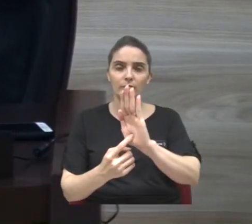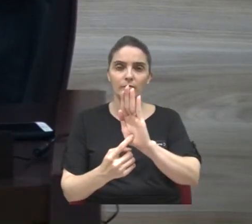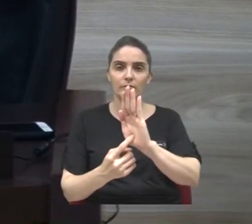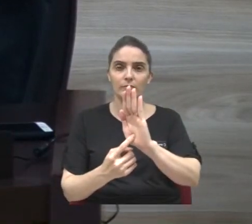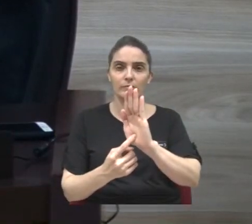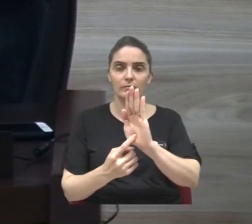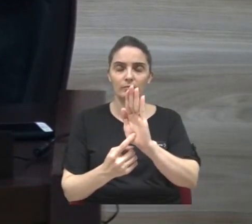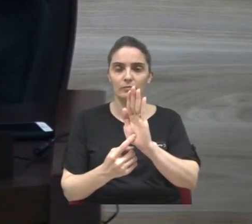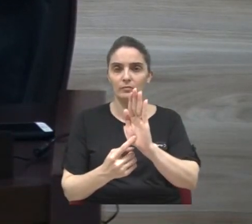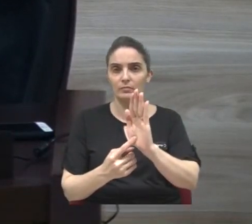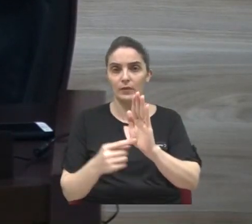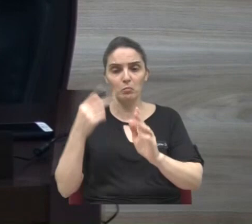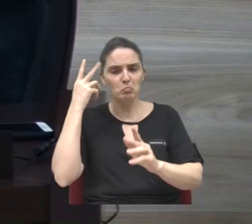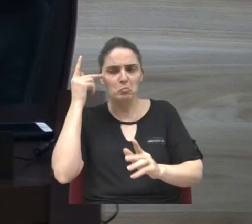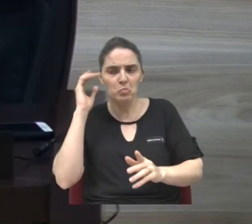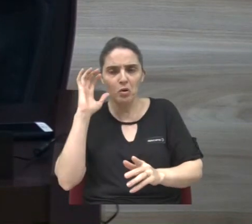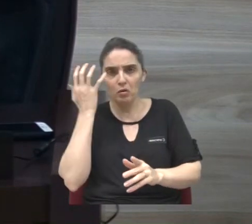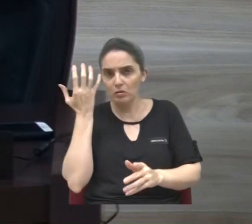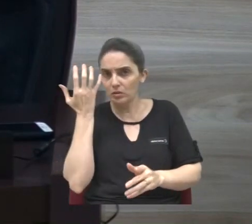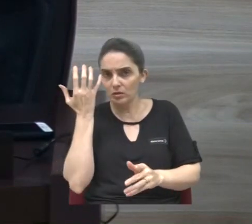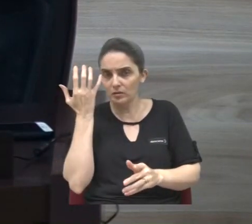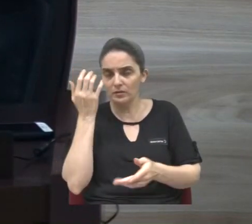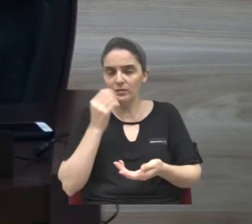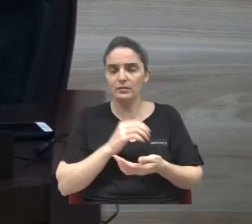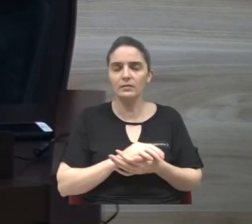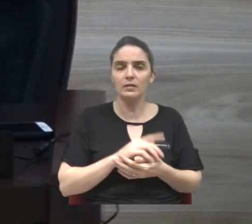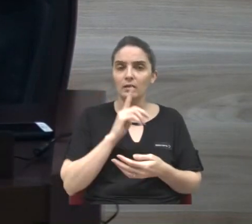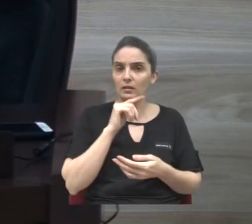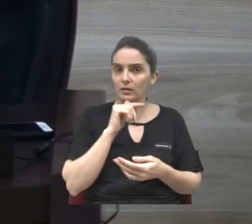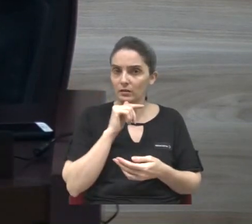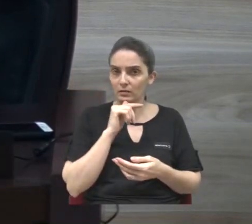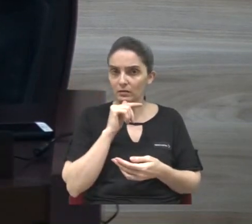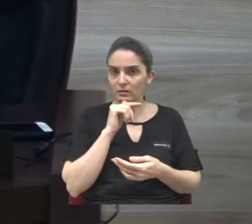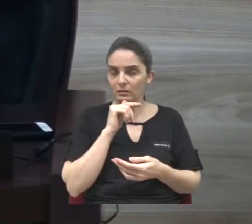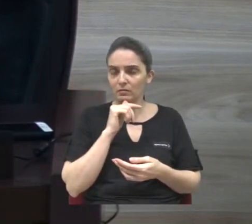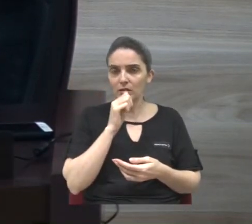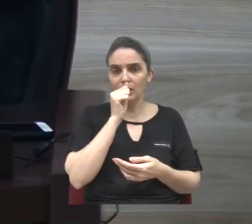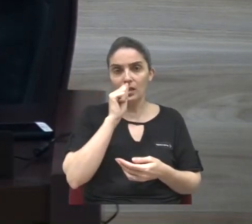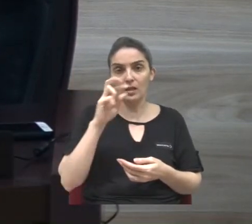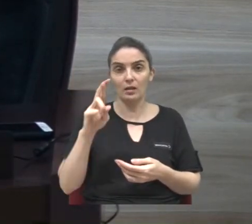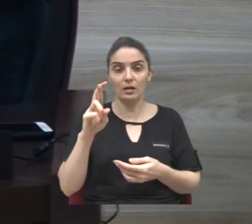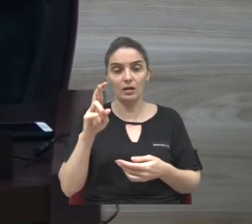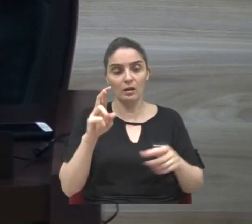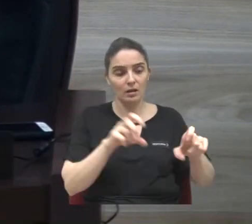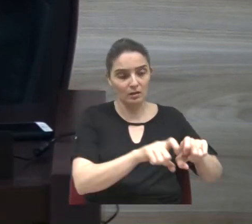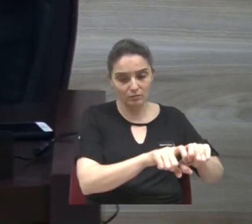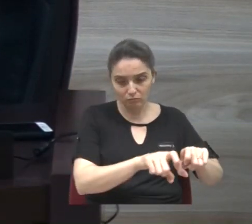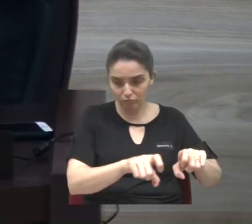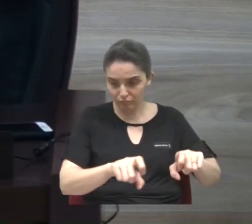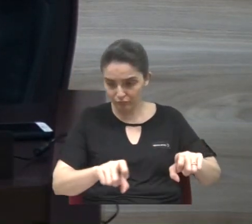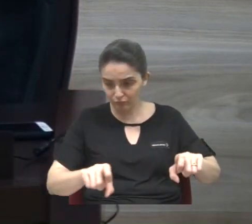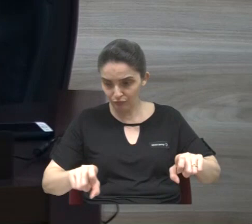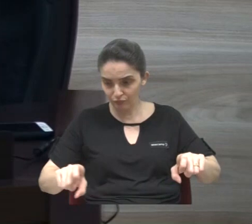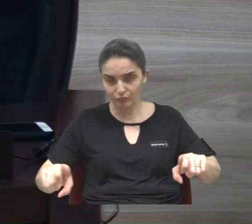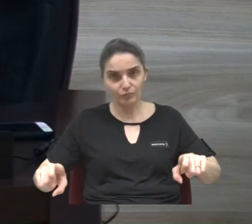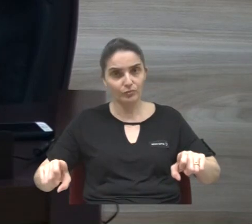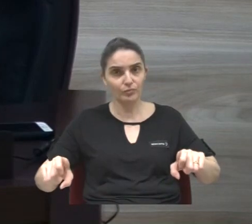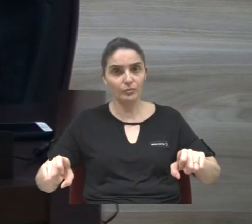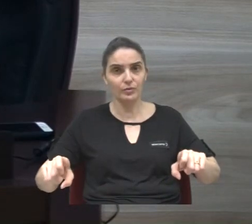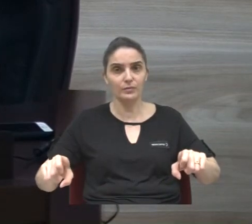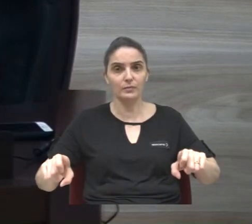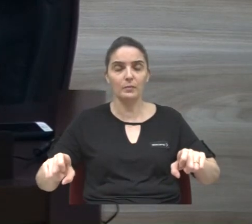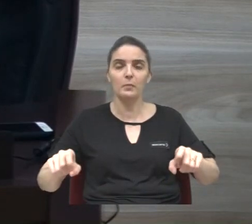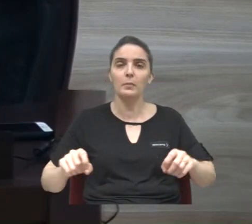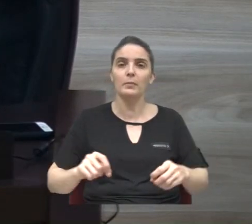de operação de abastecimento, a concentração de ar fluente aos ramais prediais desprezível